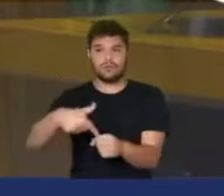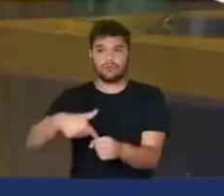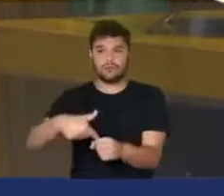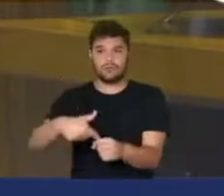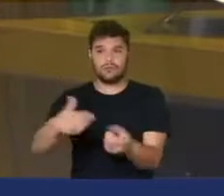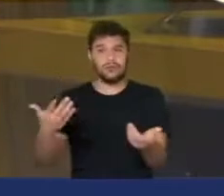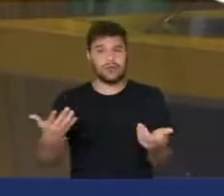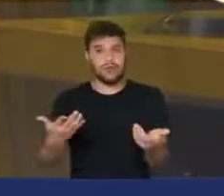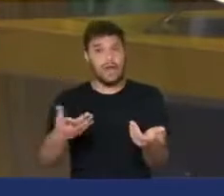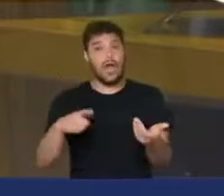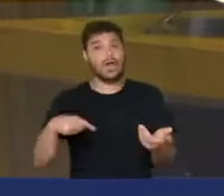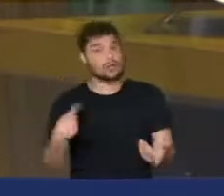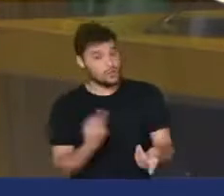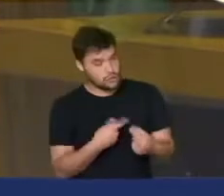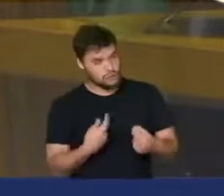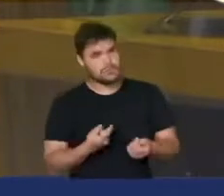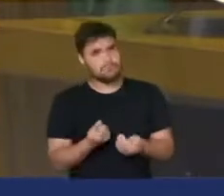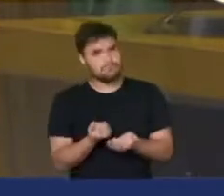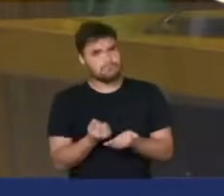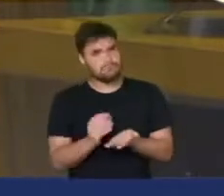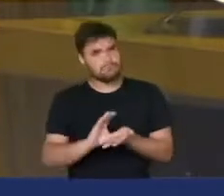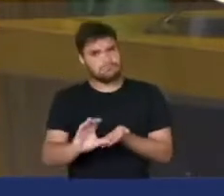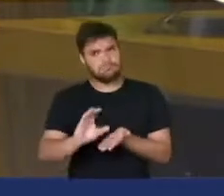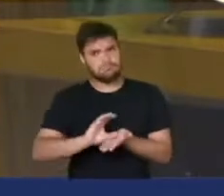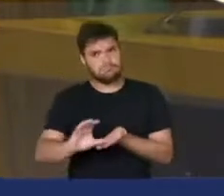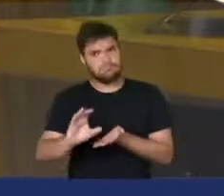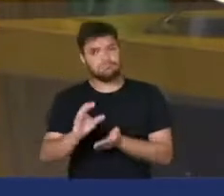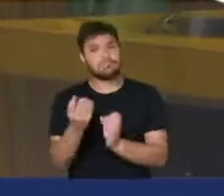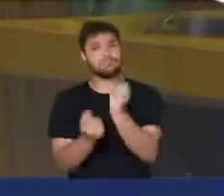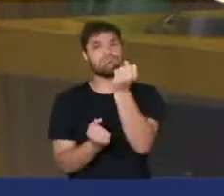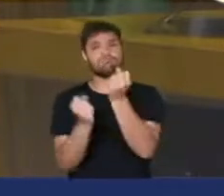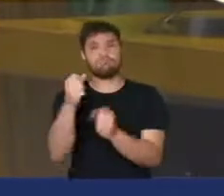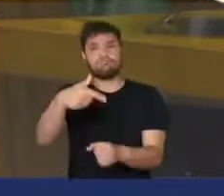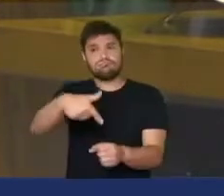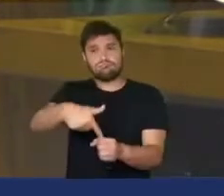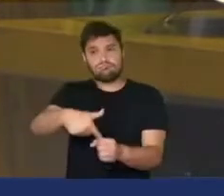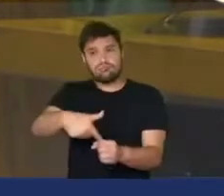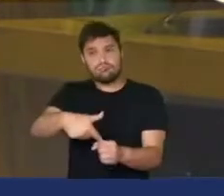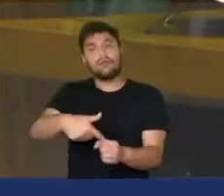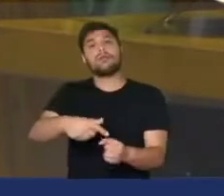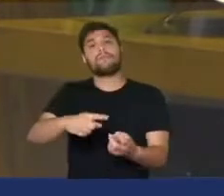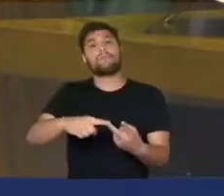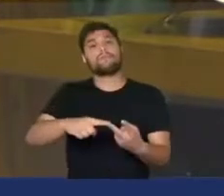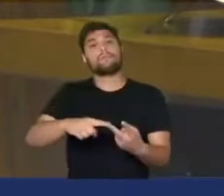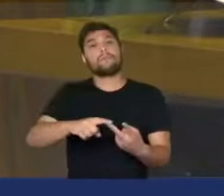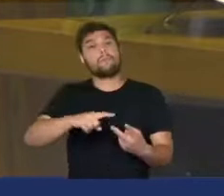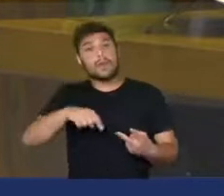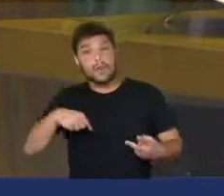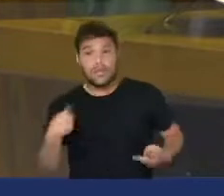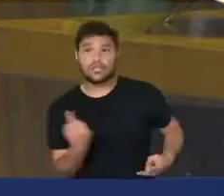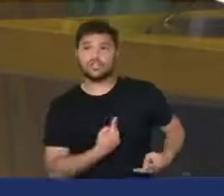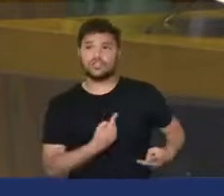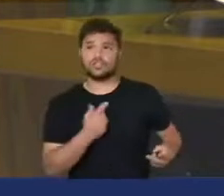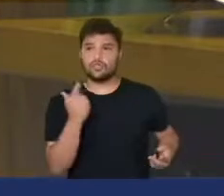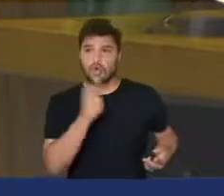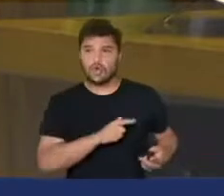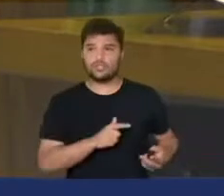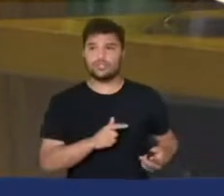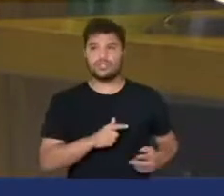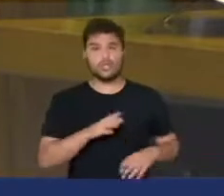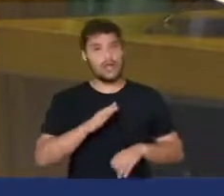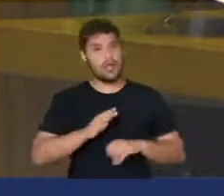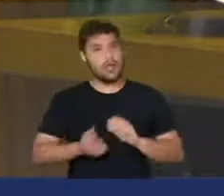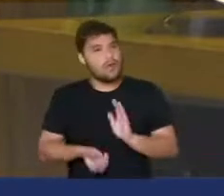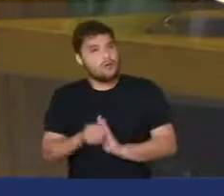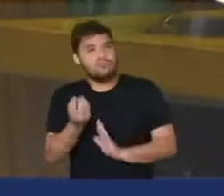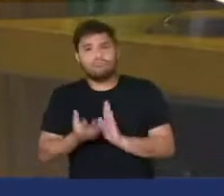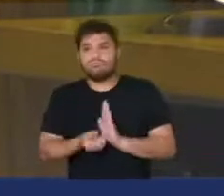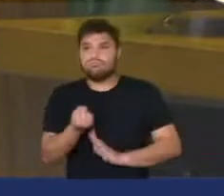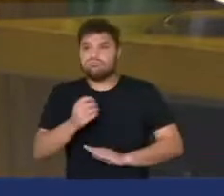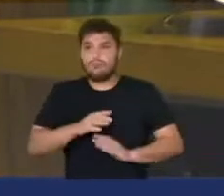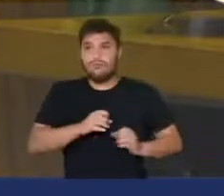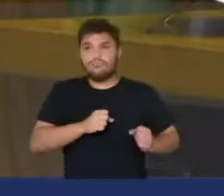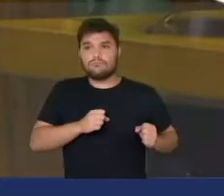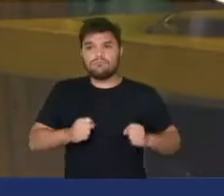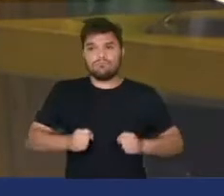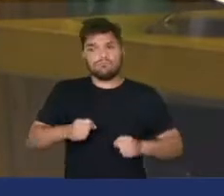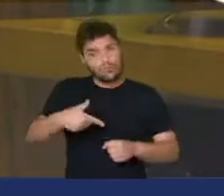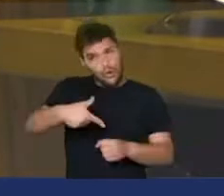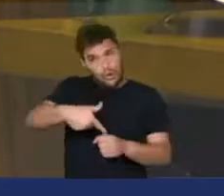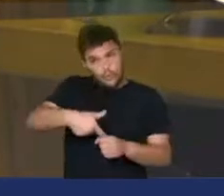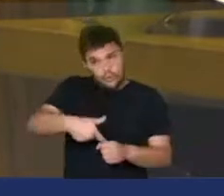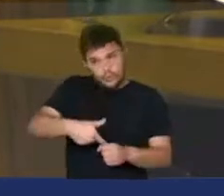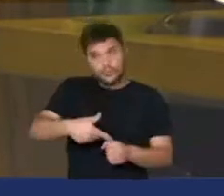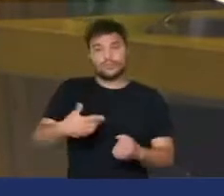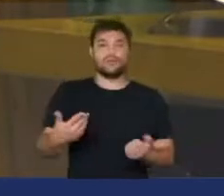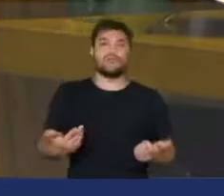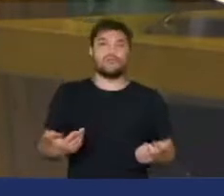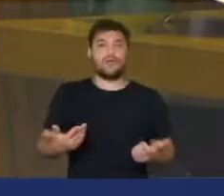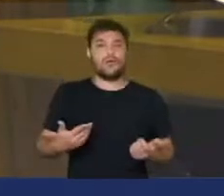é investir nas refinarias de petróleo para que a gente possa ter autossuficiência dos combustíveis,